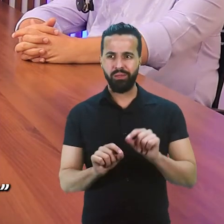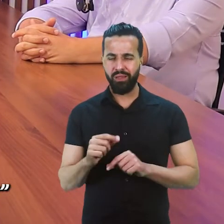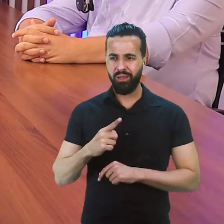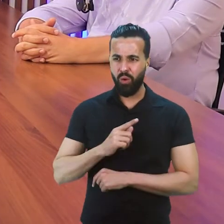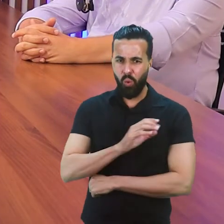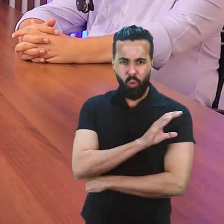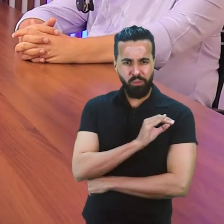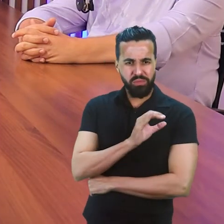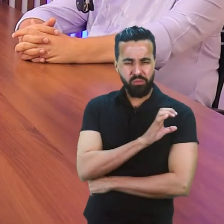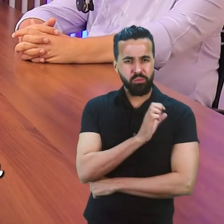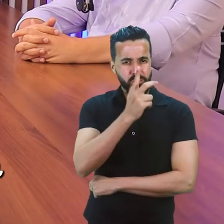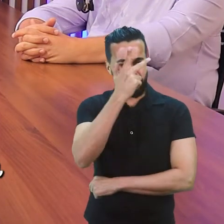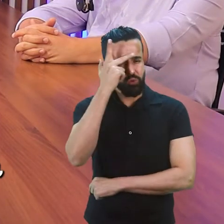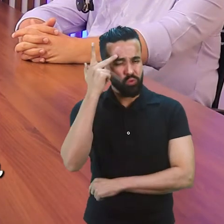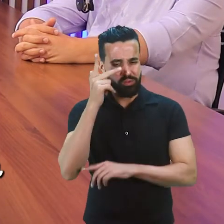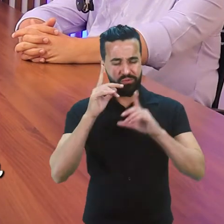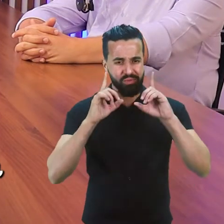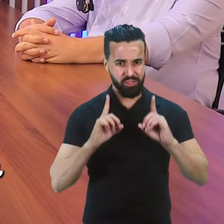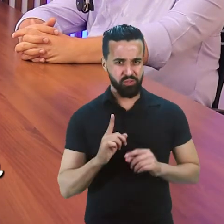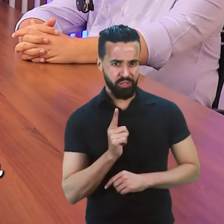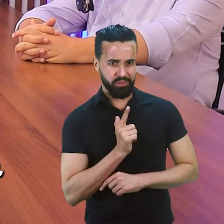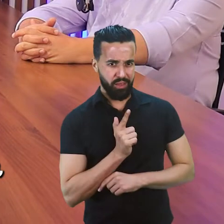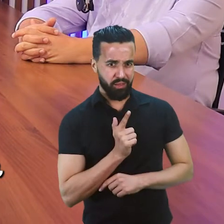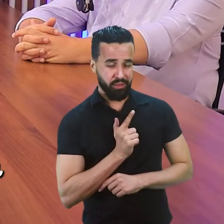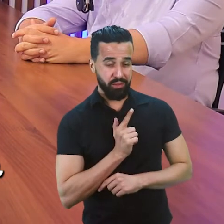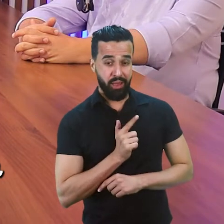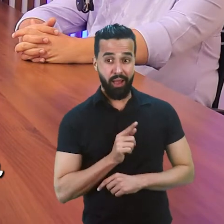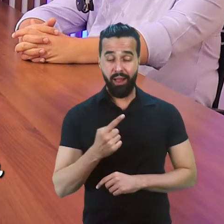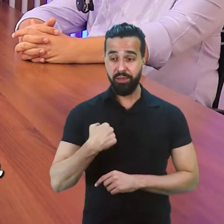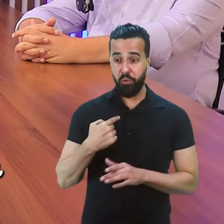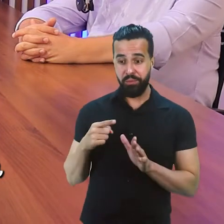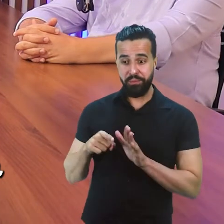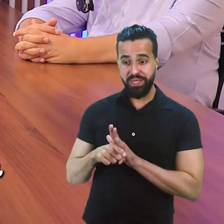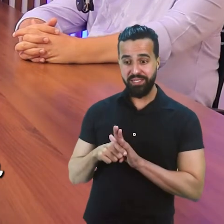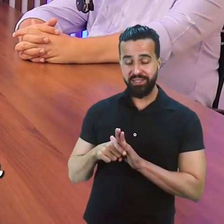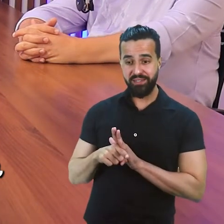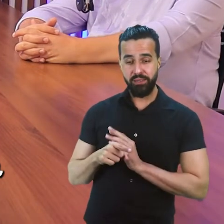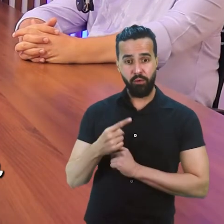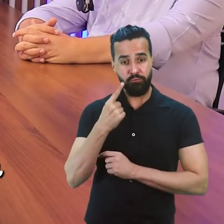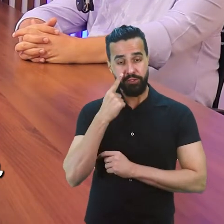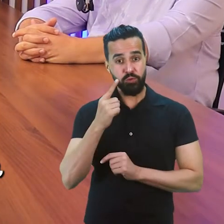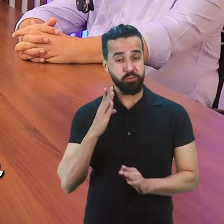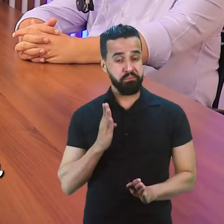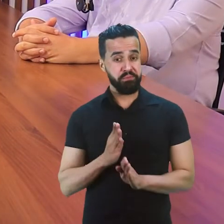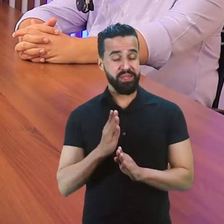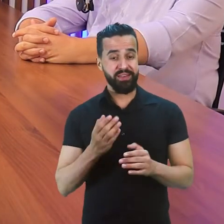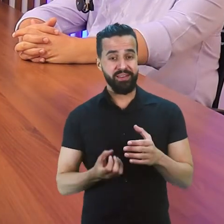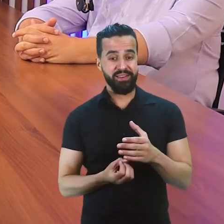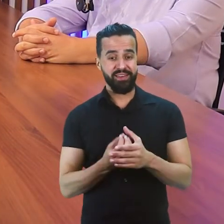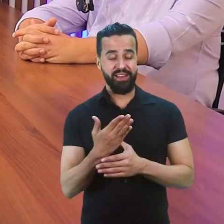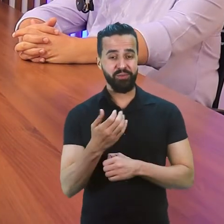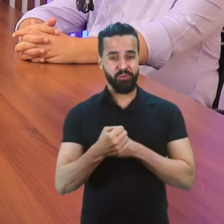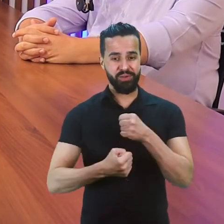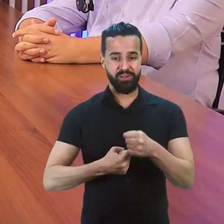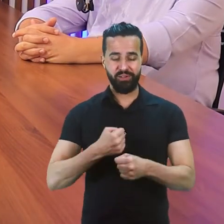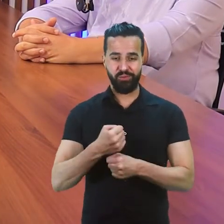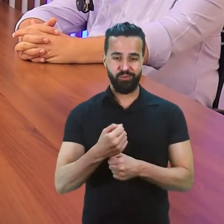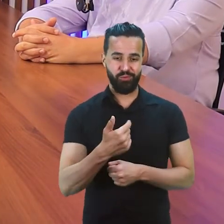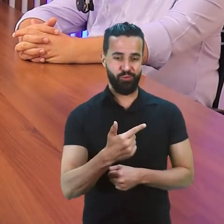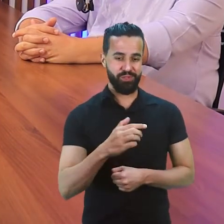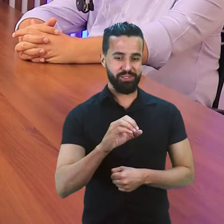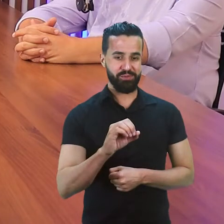com deficiência? Fui fazer essa pesquisa e descobri que tinha sido recém-criada. Olha. Recém-criada em 2015, que quando eu fui pesquisar era